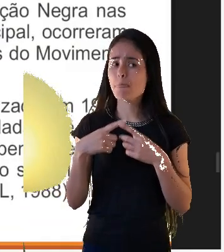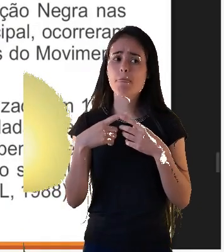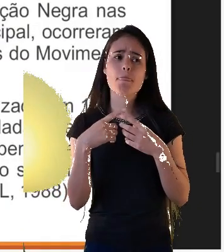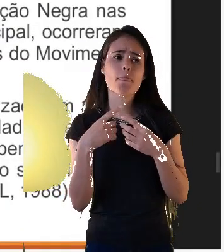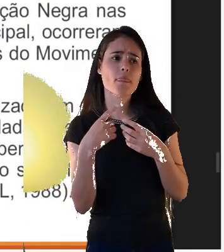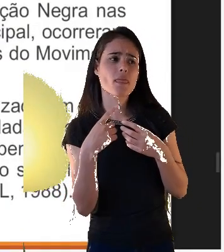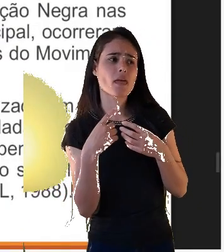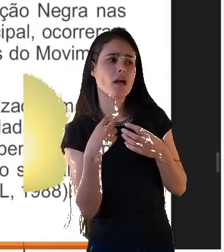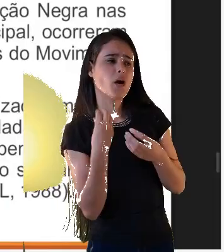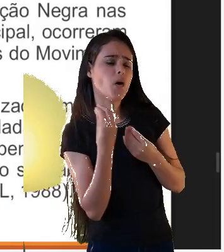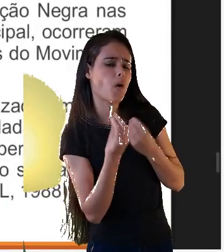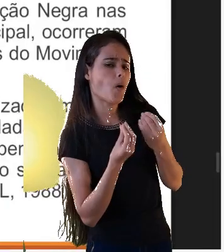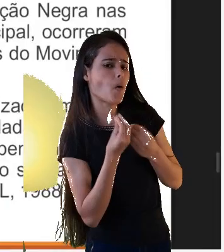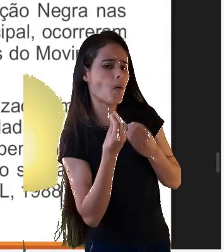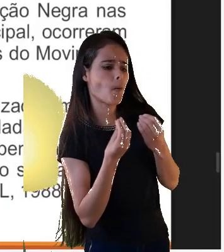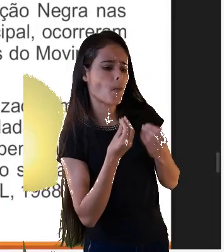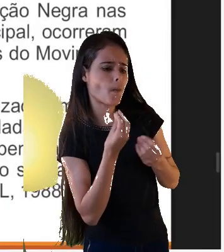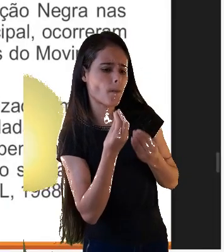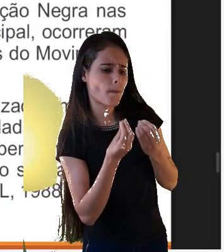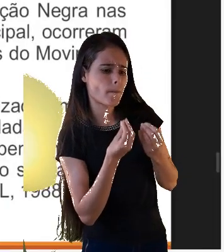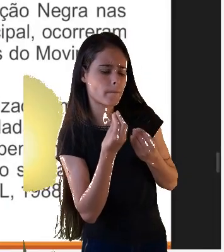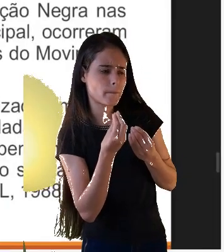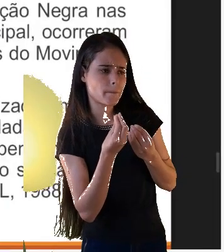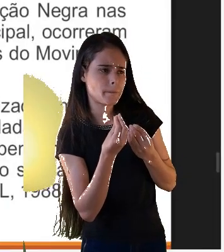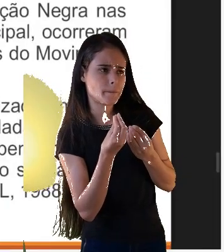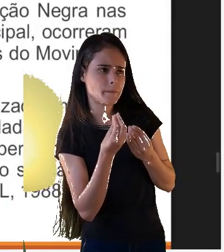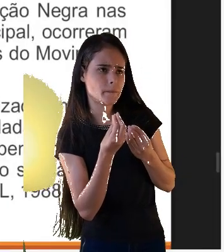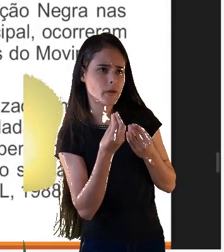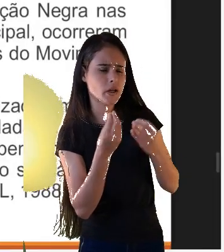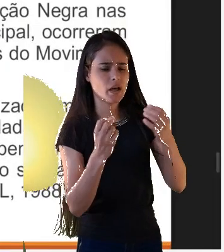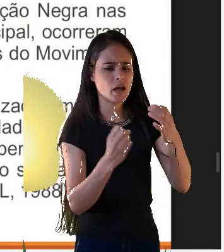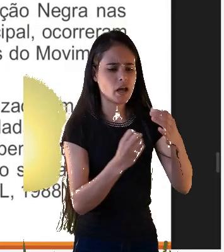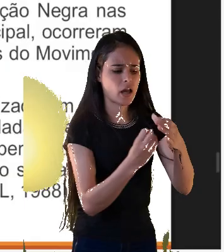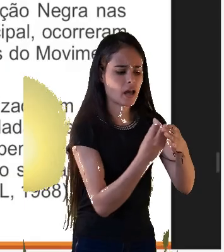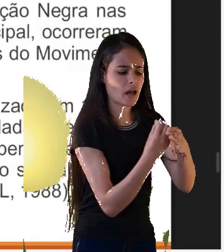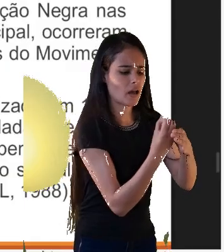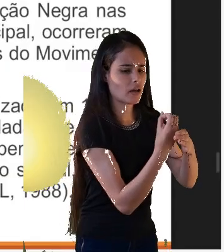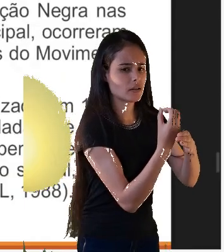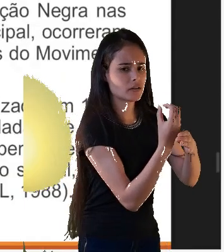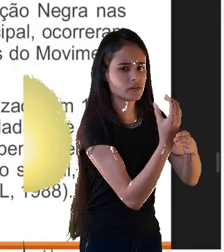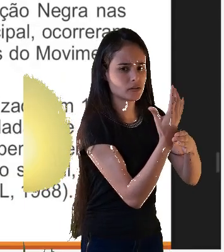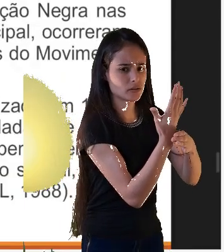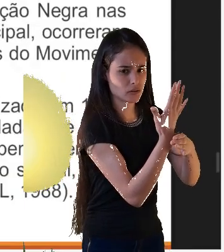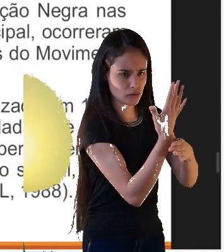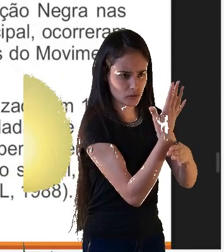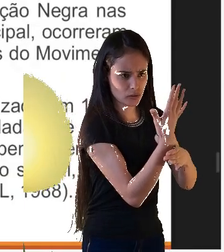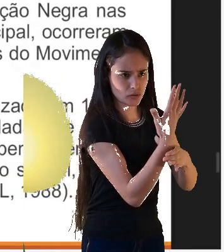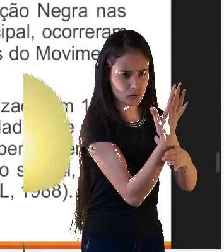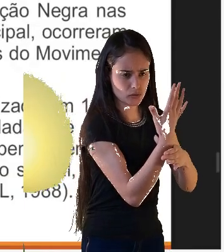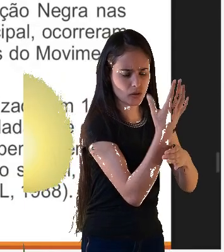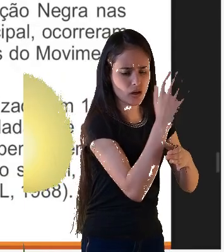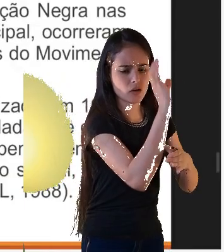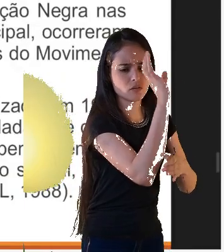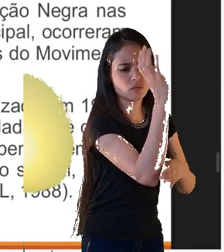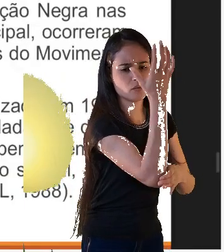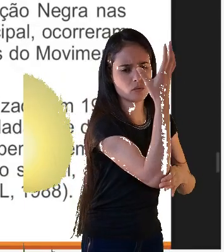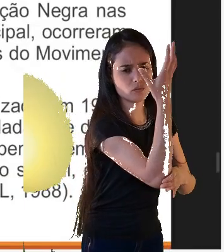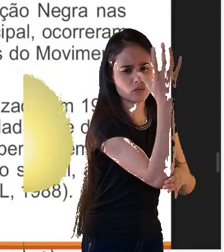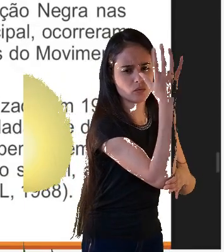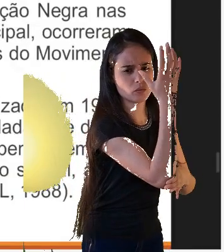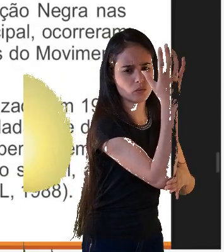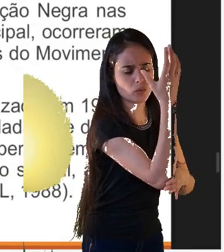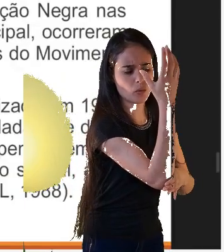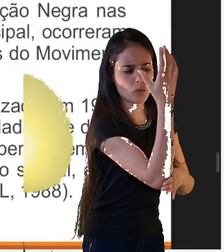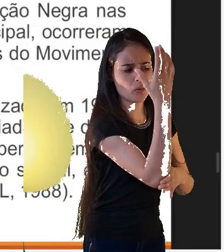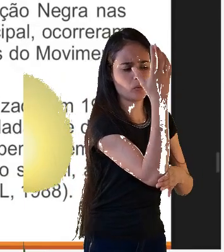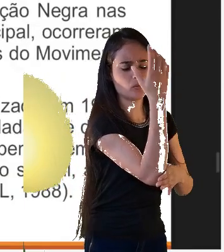esse legado, né, da população negra de poder se curar por meio